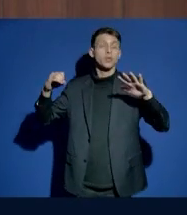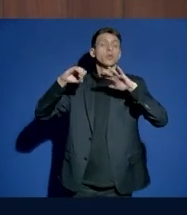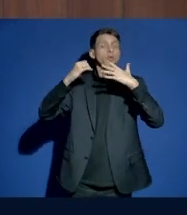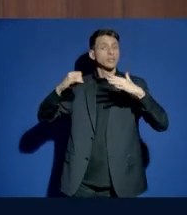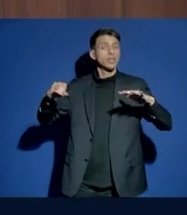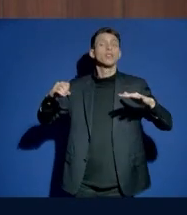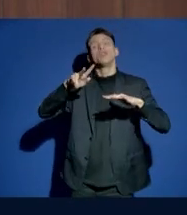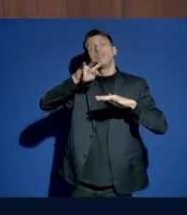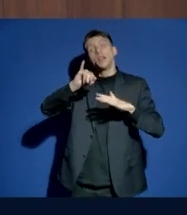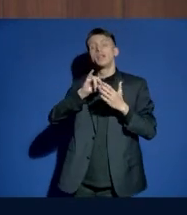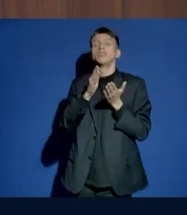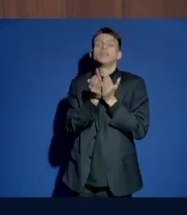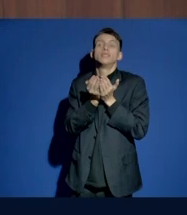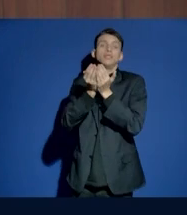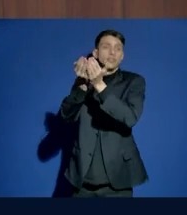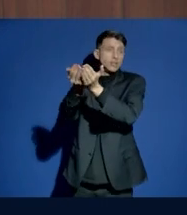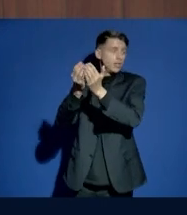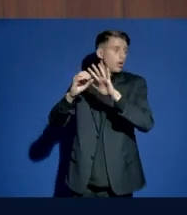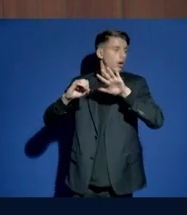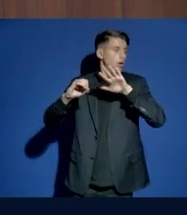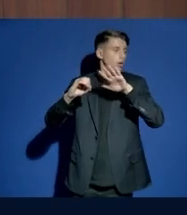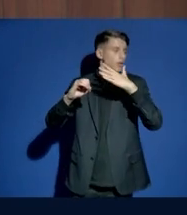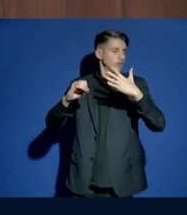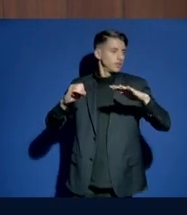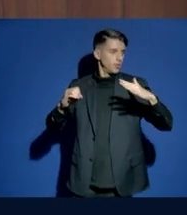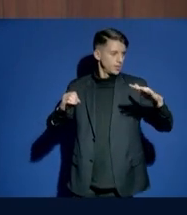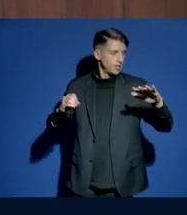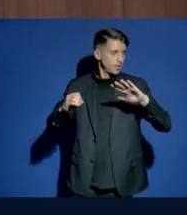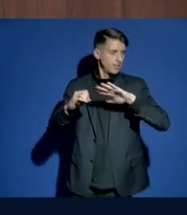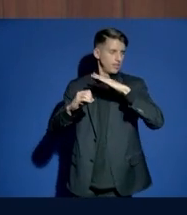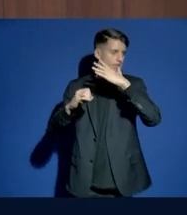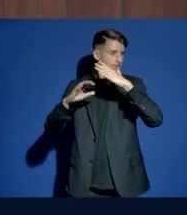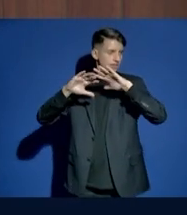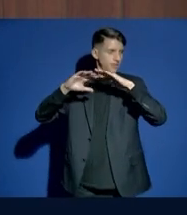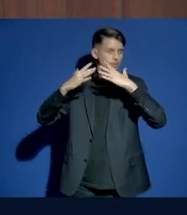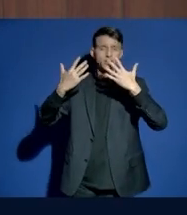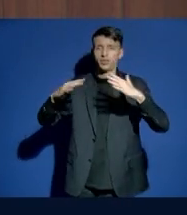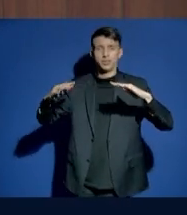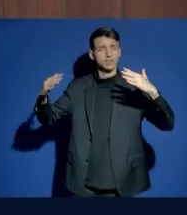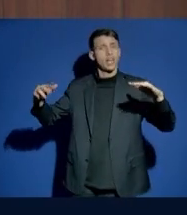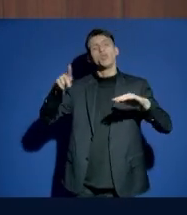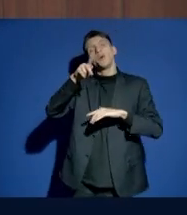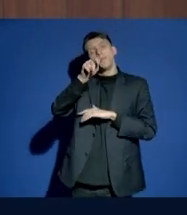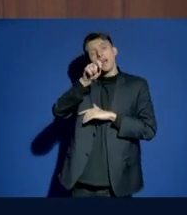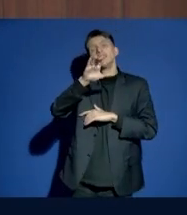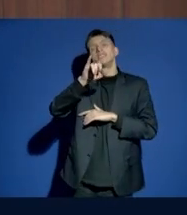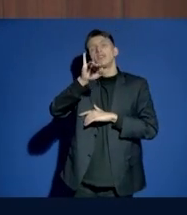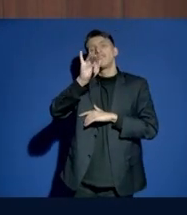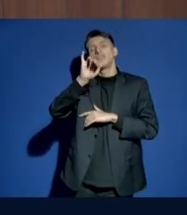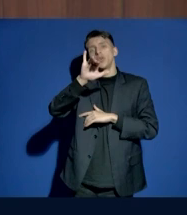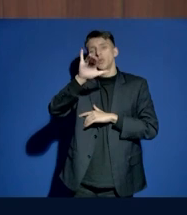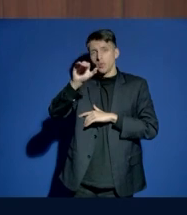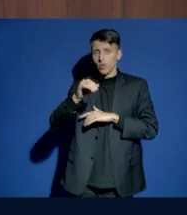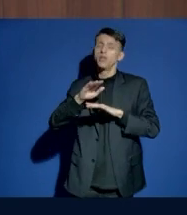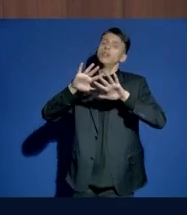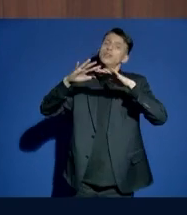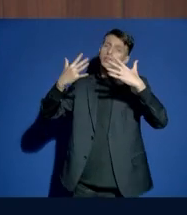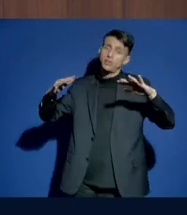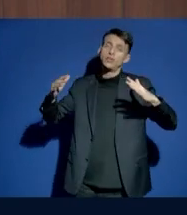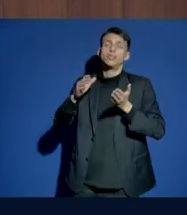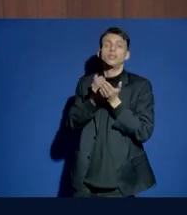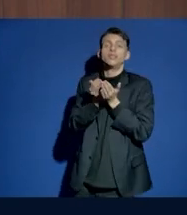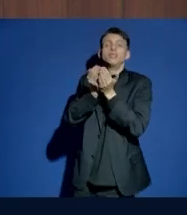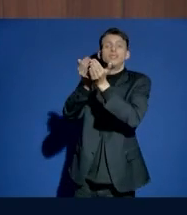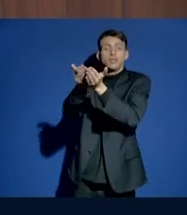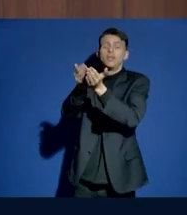é exatamente o Pacífico se nós tivéssemos ali essa ferrovia chegando ao Pacífico ficando livre